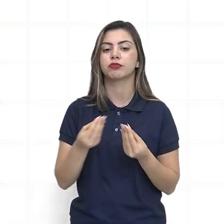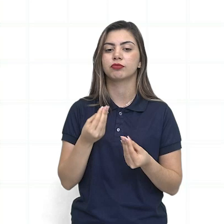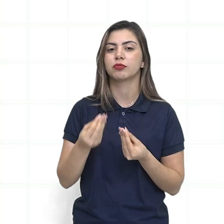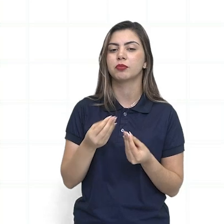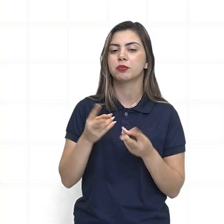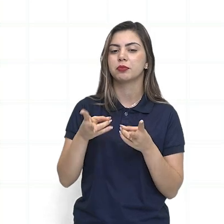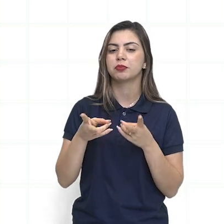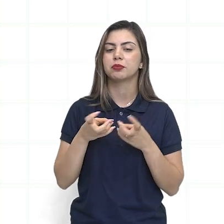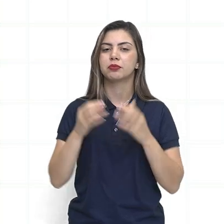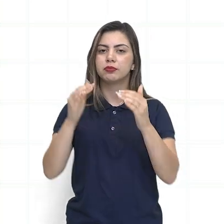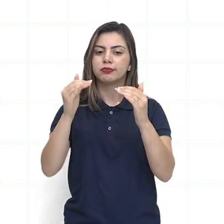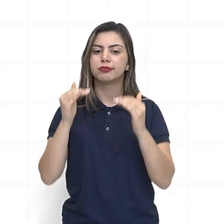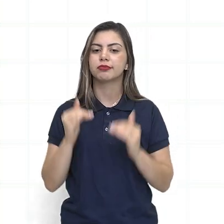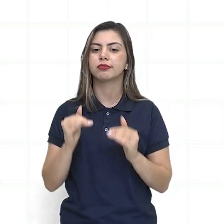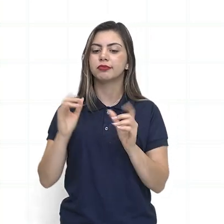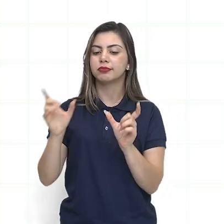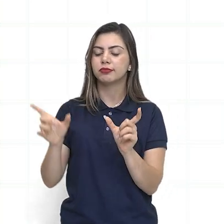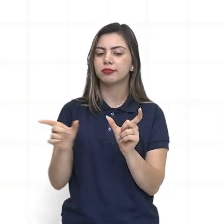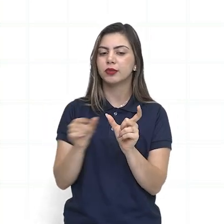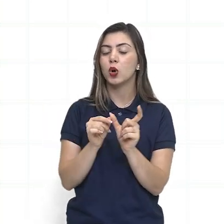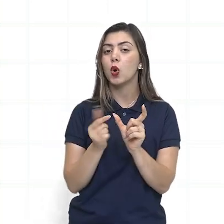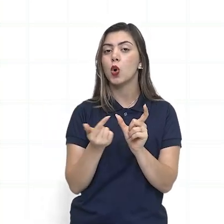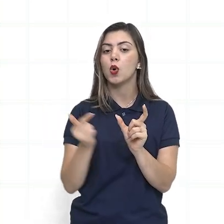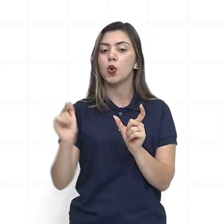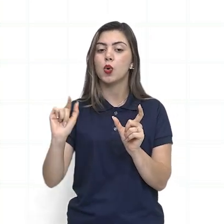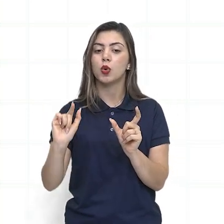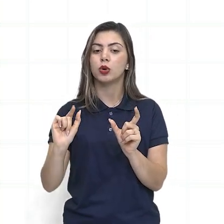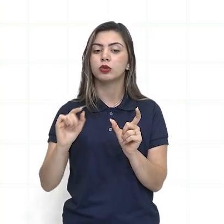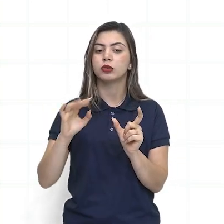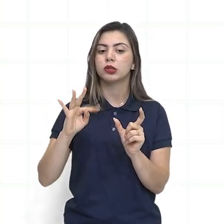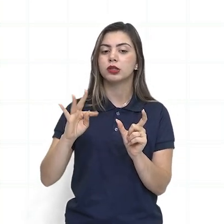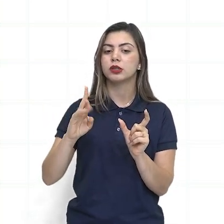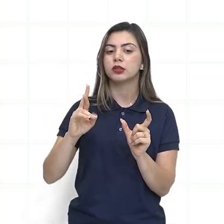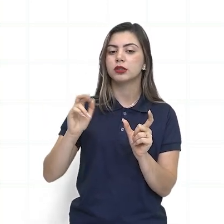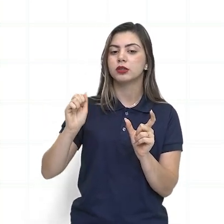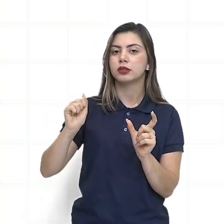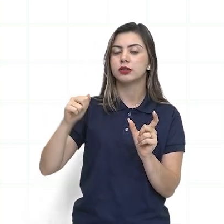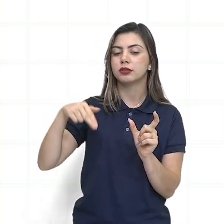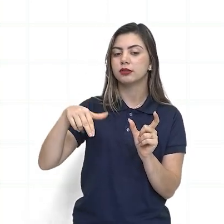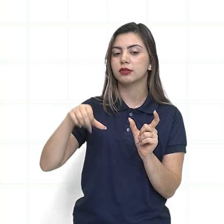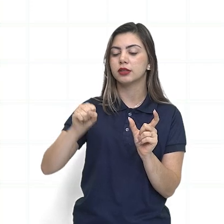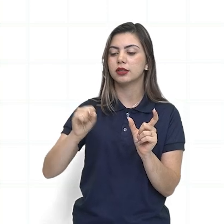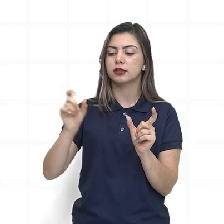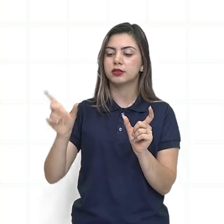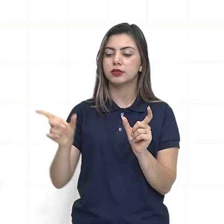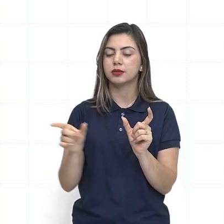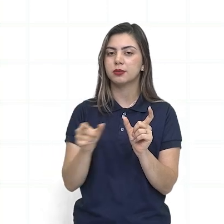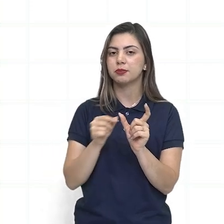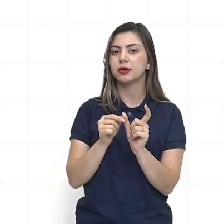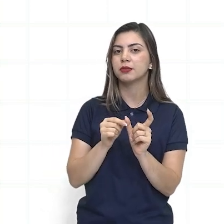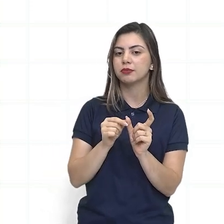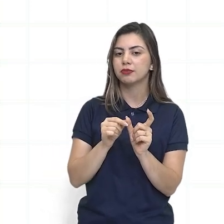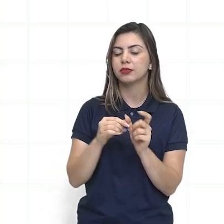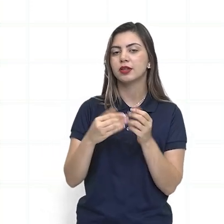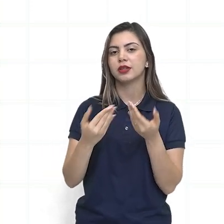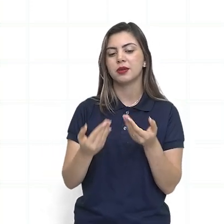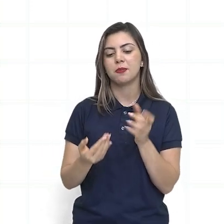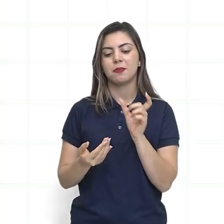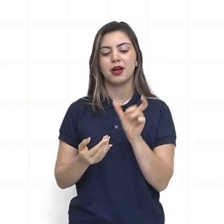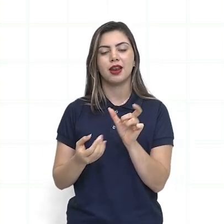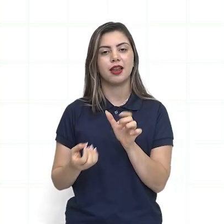outro prefixo, veja, trans. Eu acrescentei o prefixo trans. E aí eu obtive uma